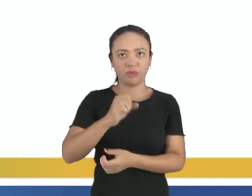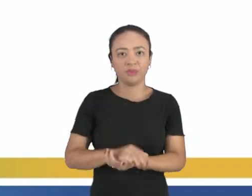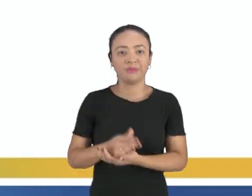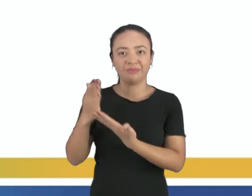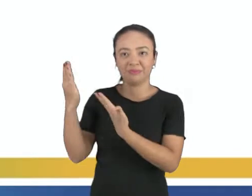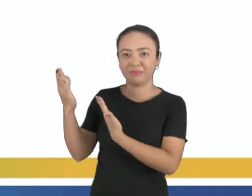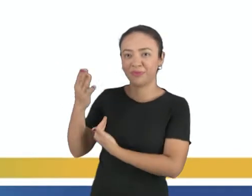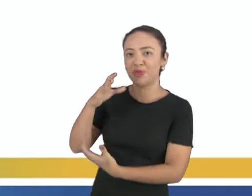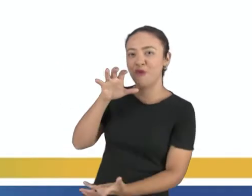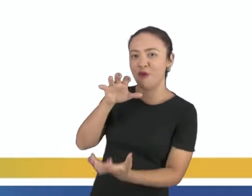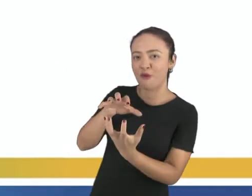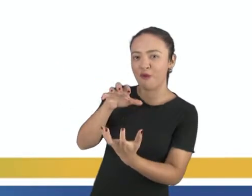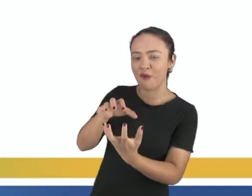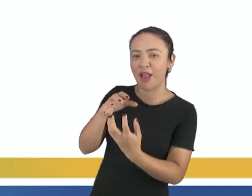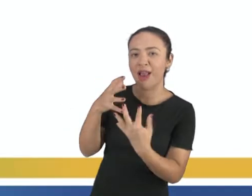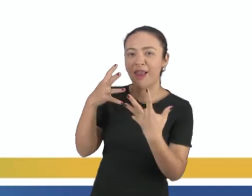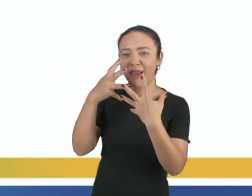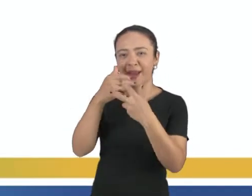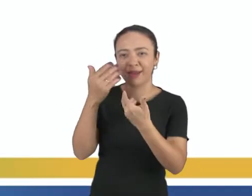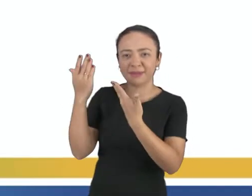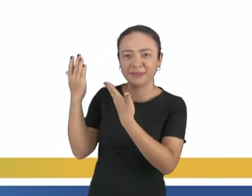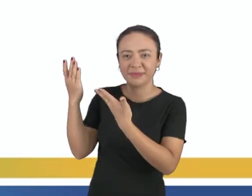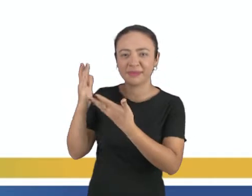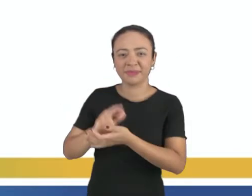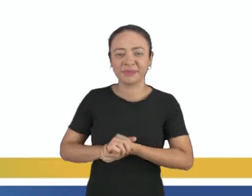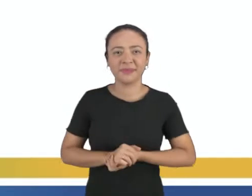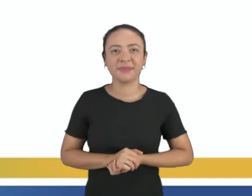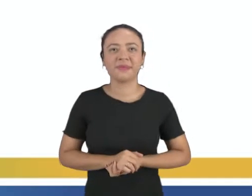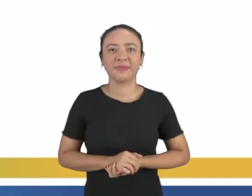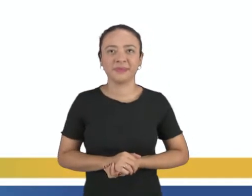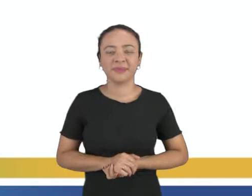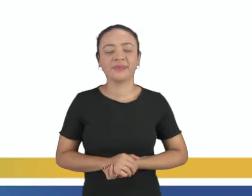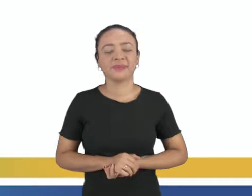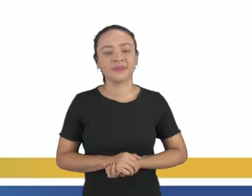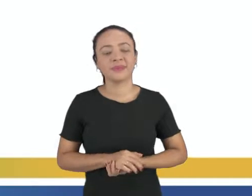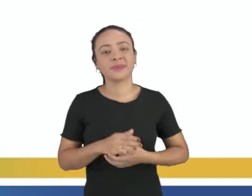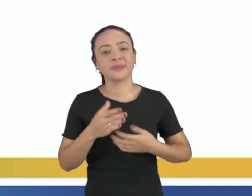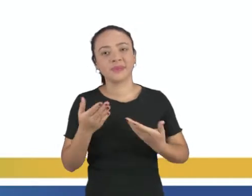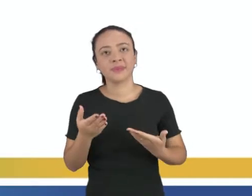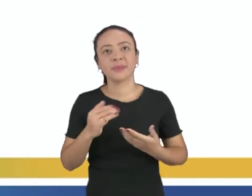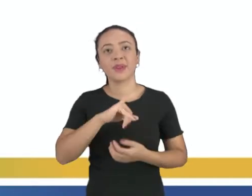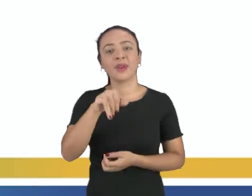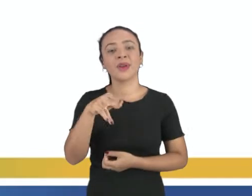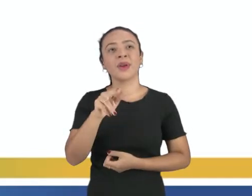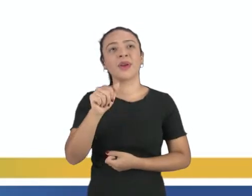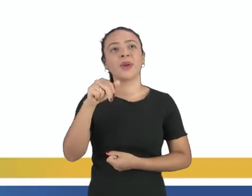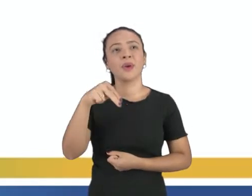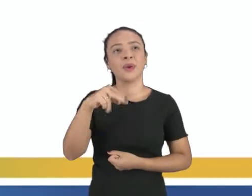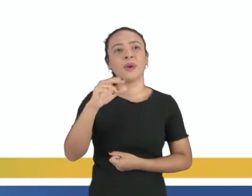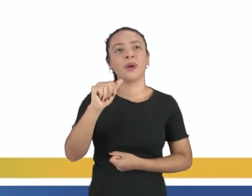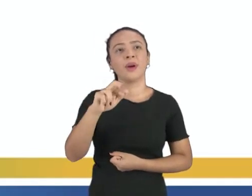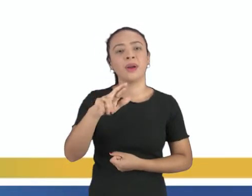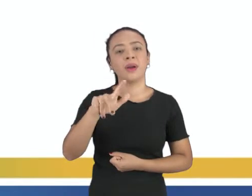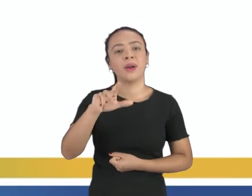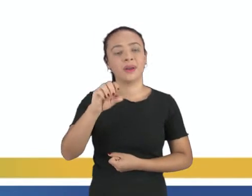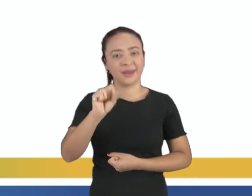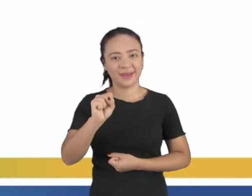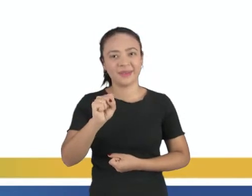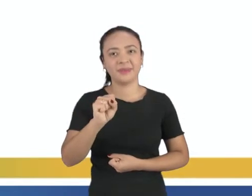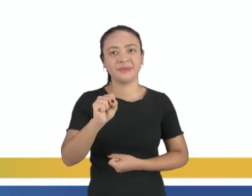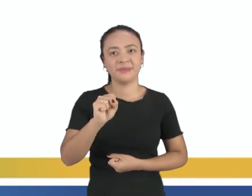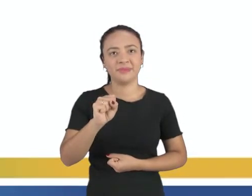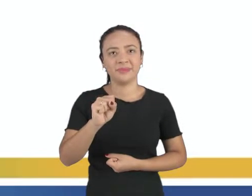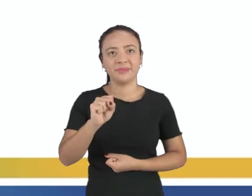esse senhorzinho simpático aí que está aparecendo no canto superior da sua tela é o famoso Juan Carlos Seriani Gravier,